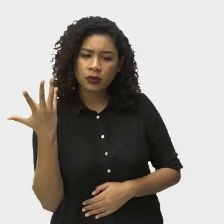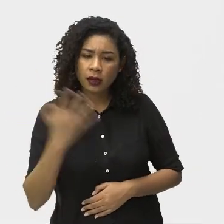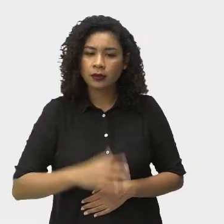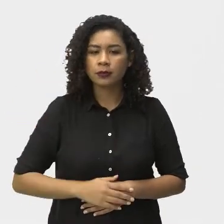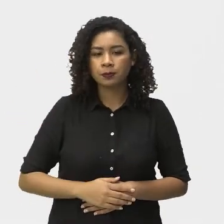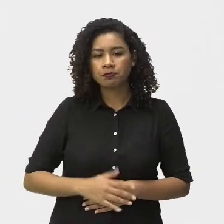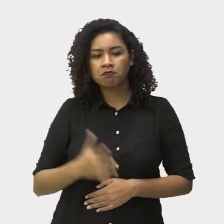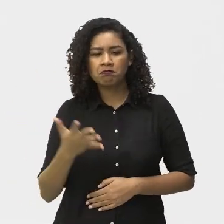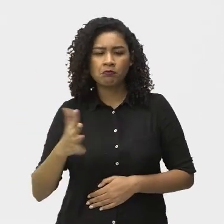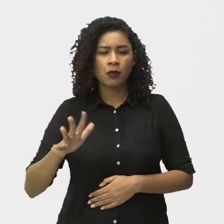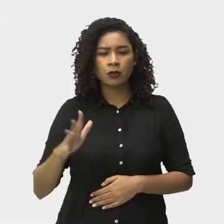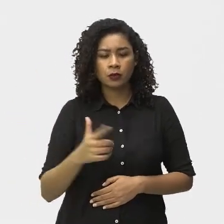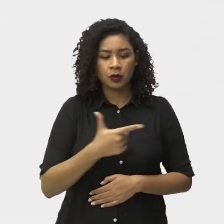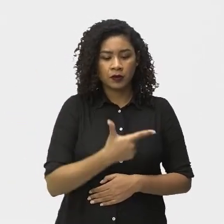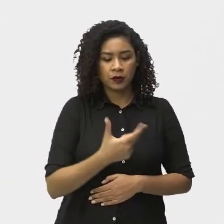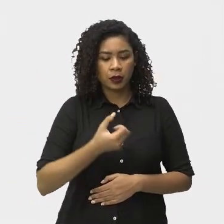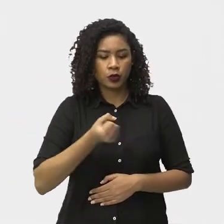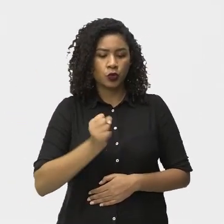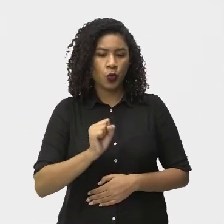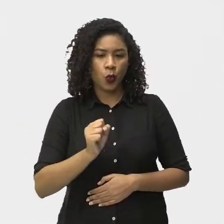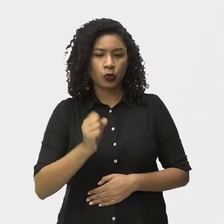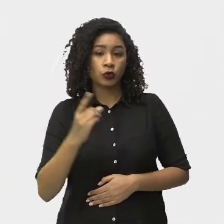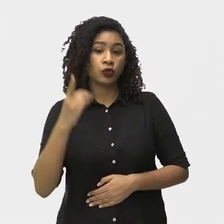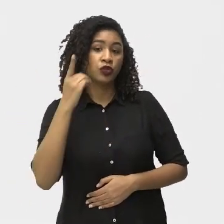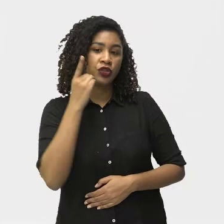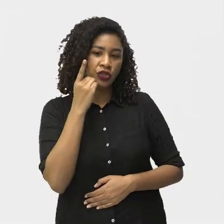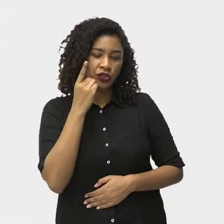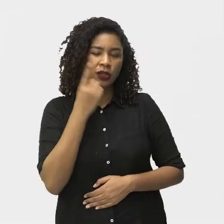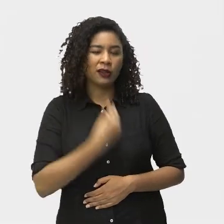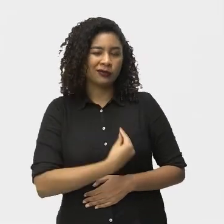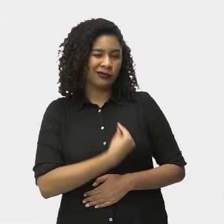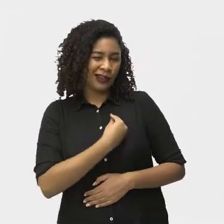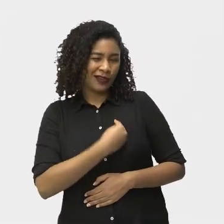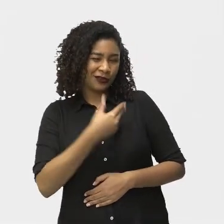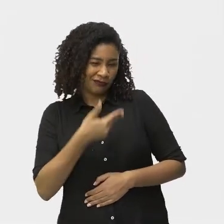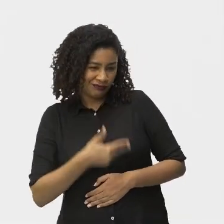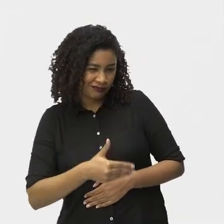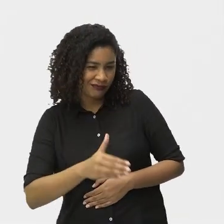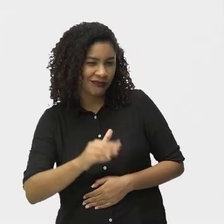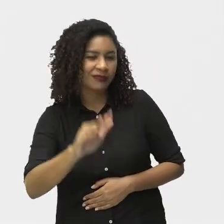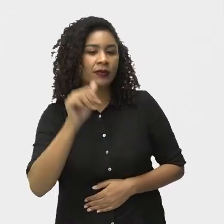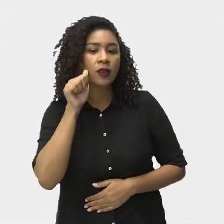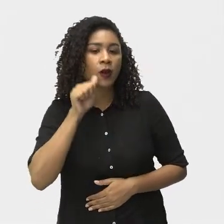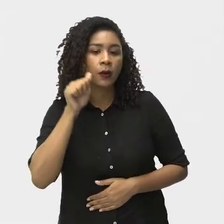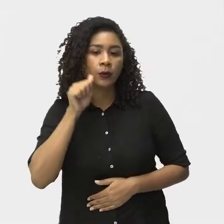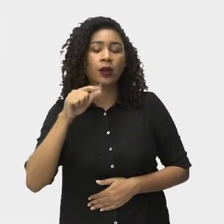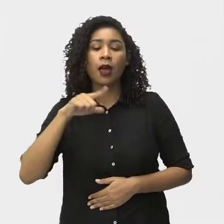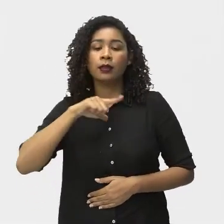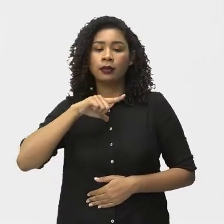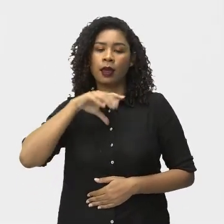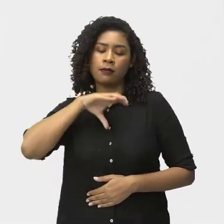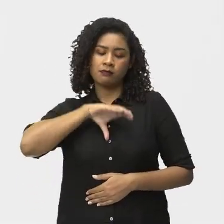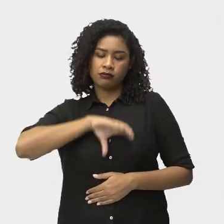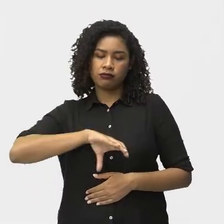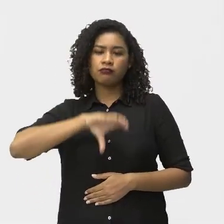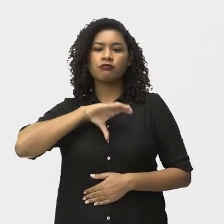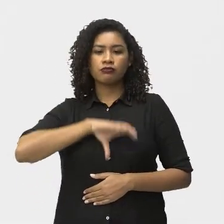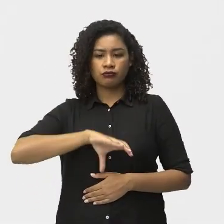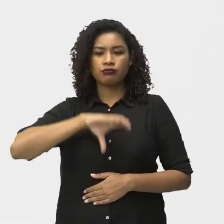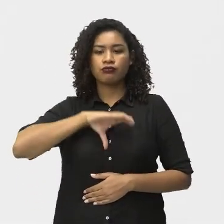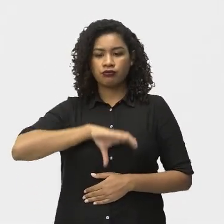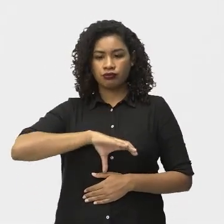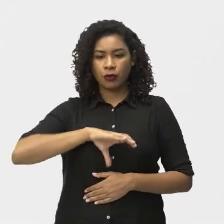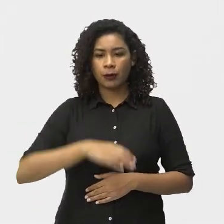a cada 28 dias, durante a vida fértil da mulher, ela vai entrar ali no seu período menstrual. Aí o que